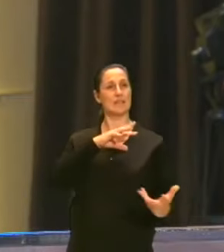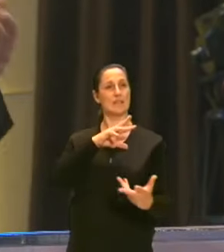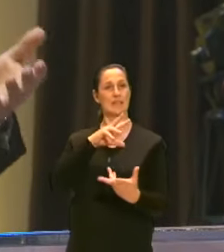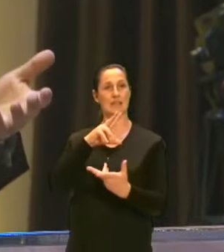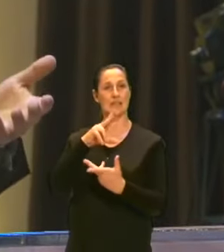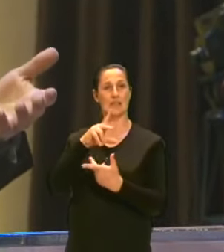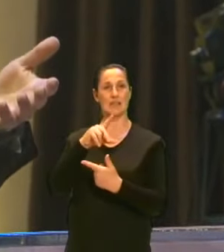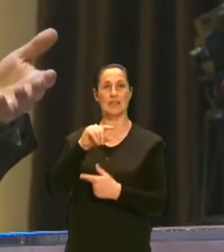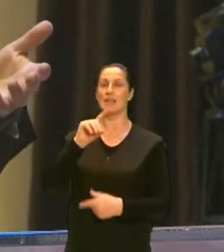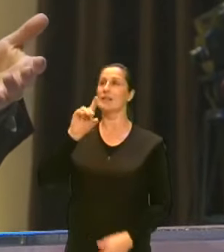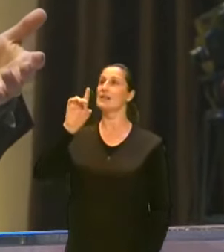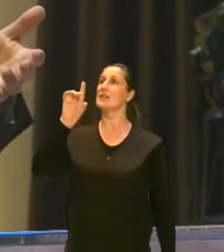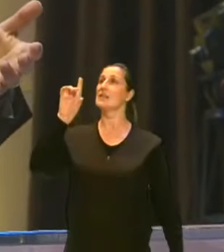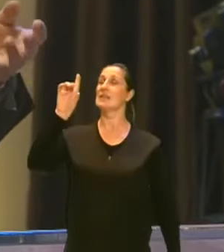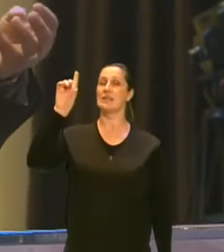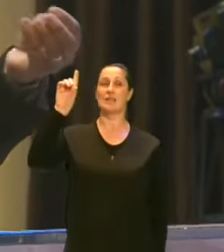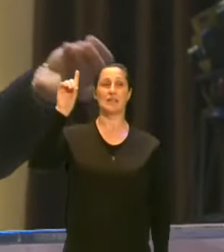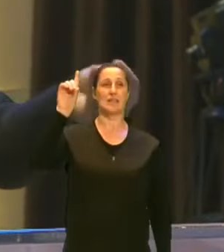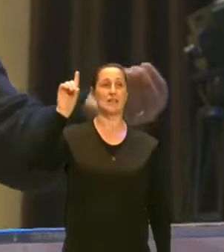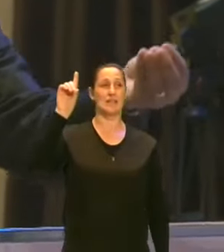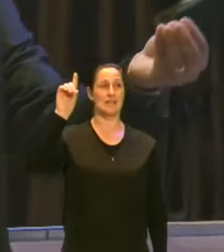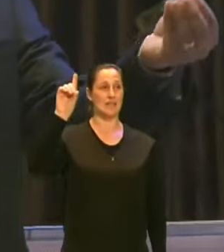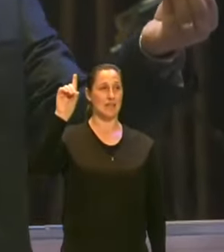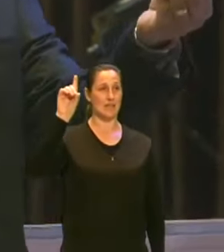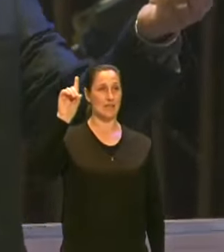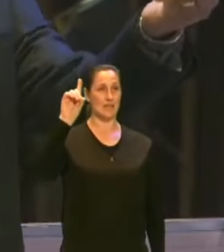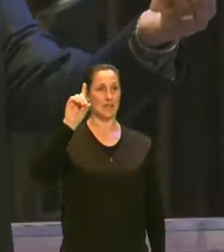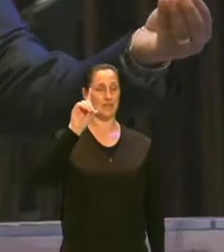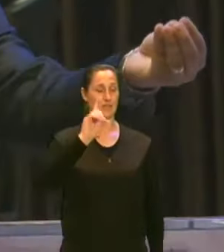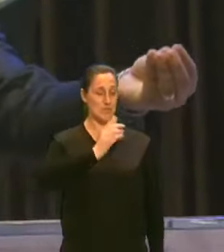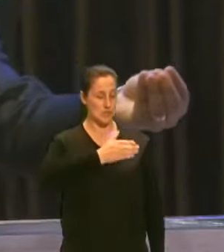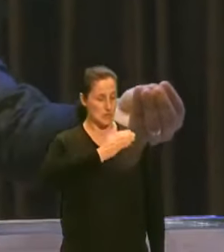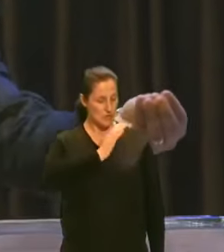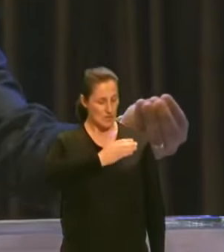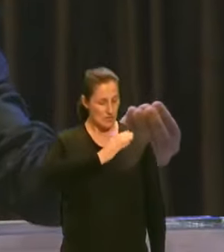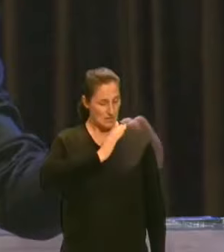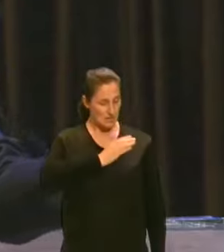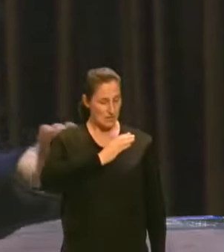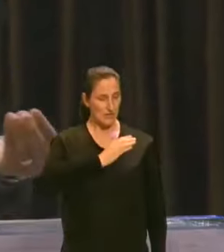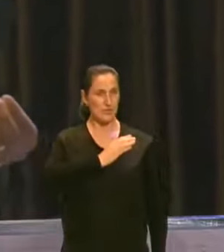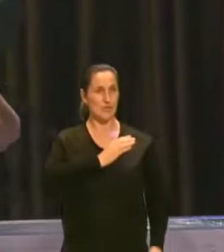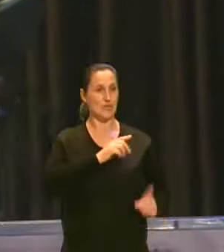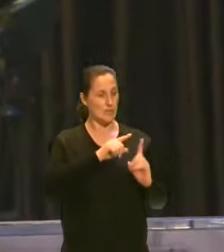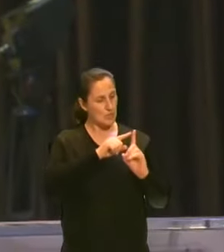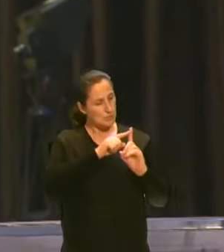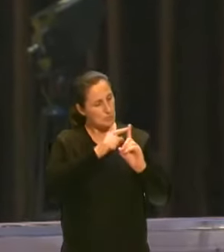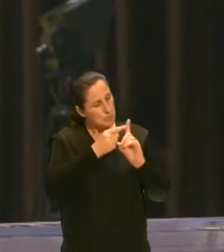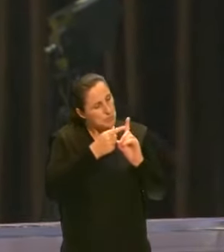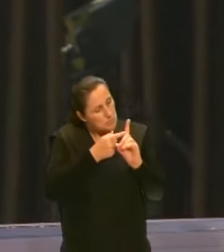que sopra o coraçãozinho de um ser ainda informe.